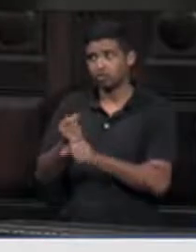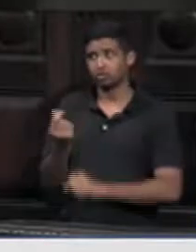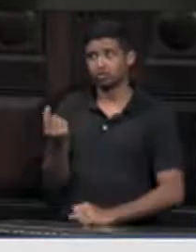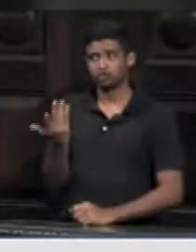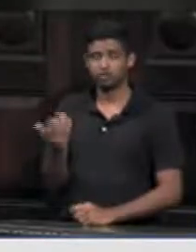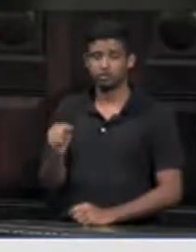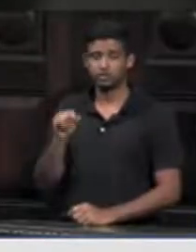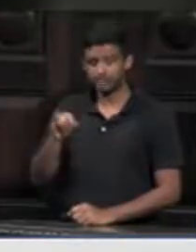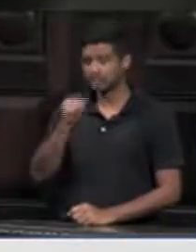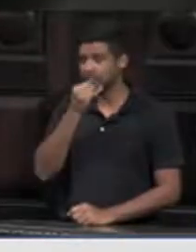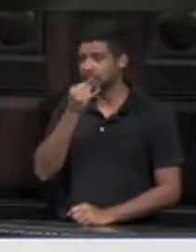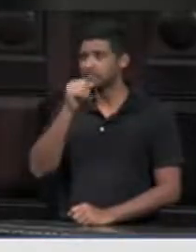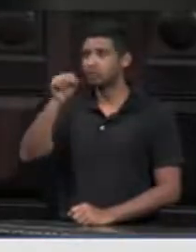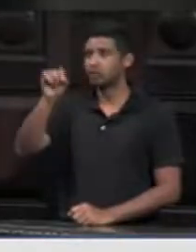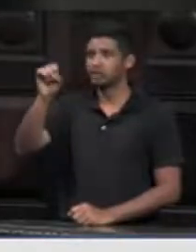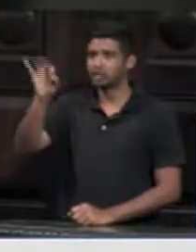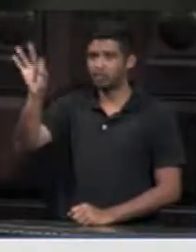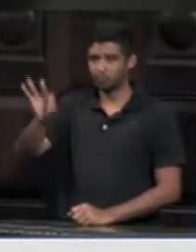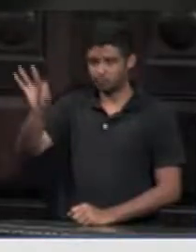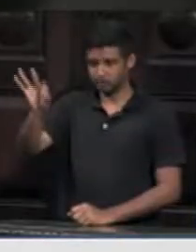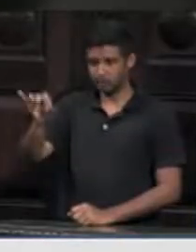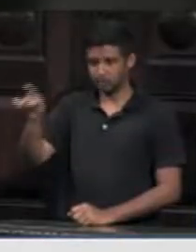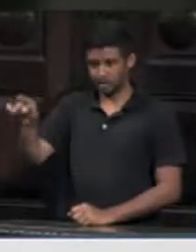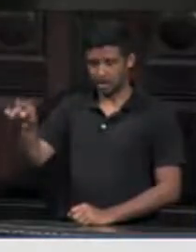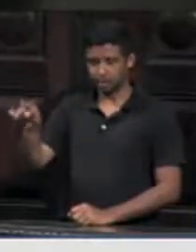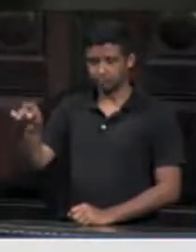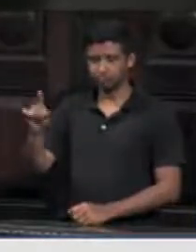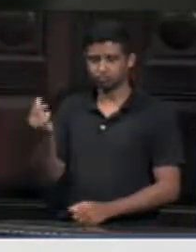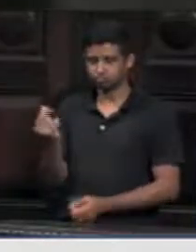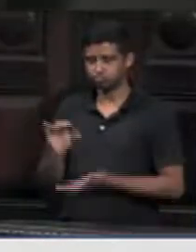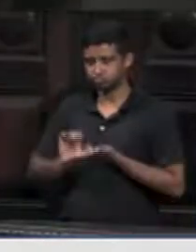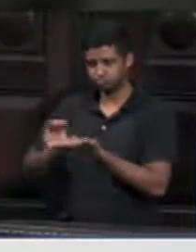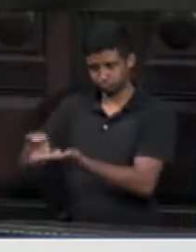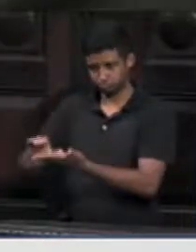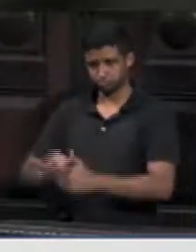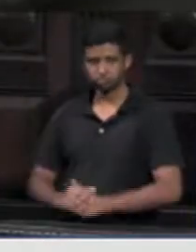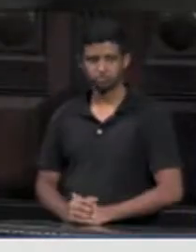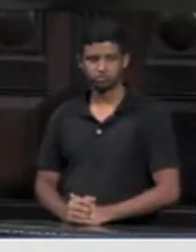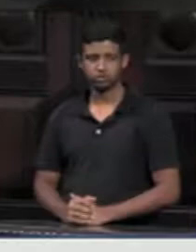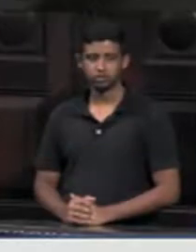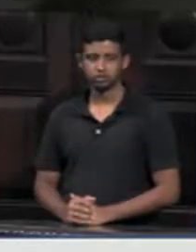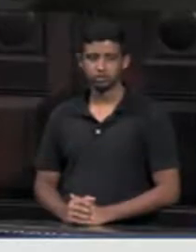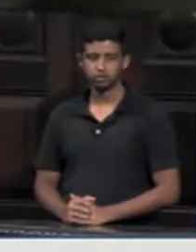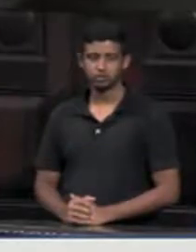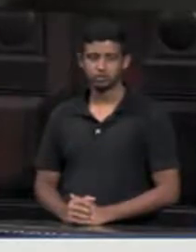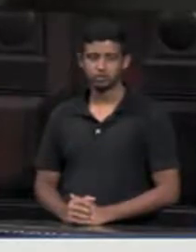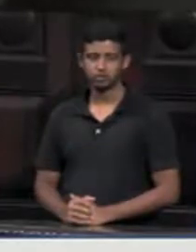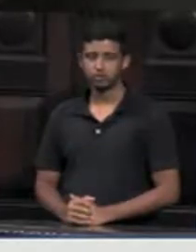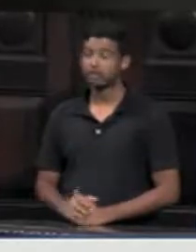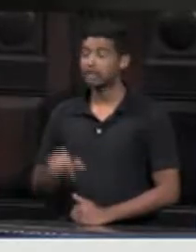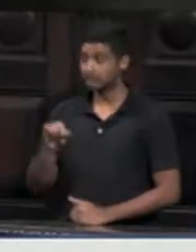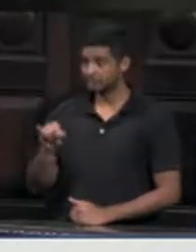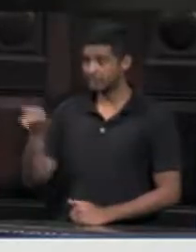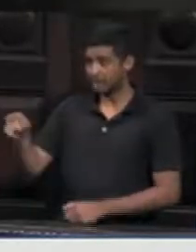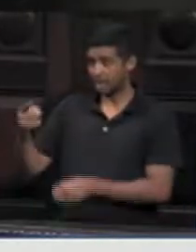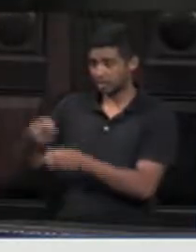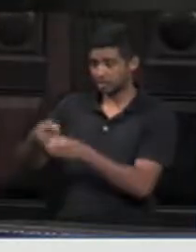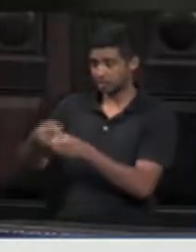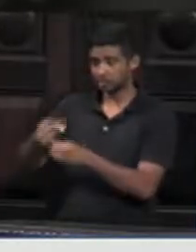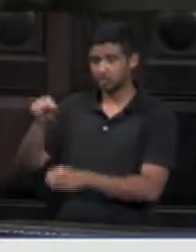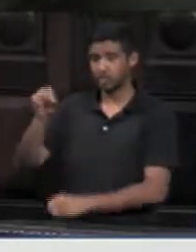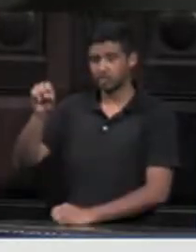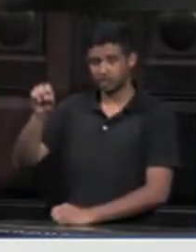entrar com 80% de recurso, é isso, deputado Luiz? Se ele entrar com 80%, especificamente para aquela